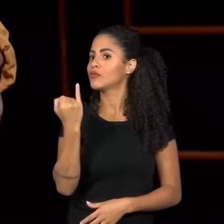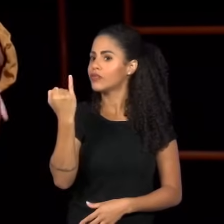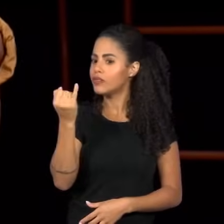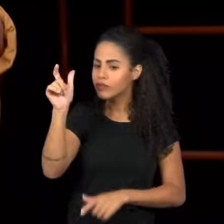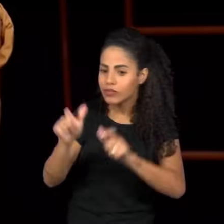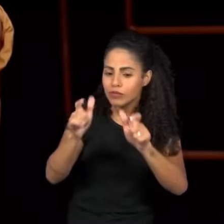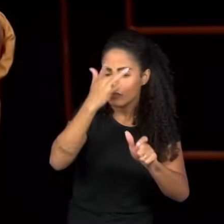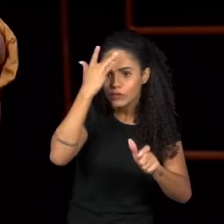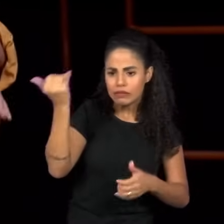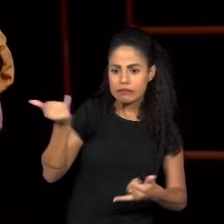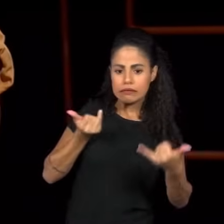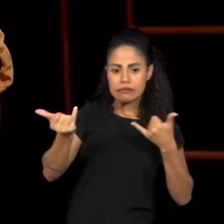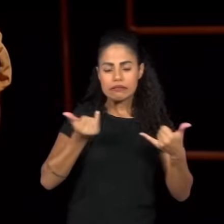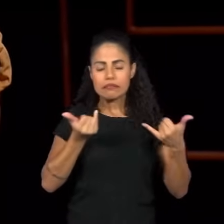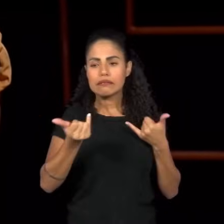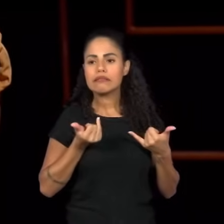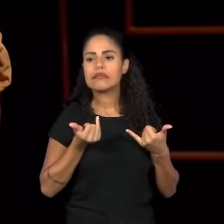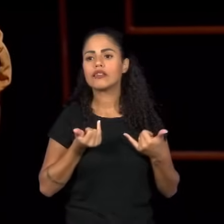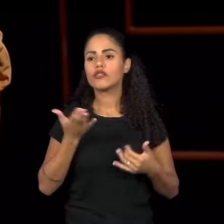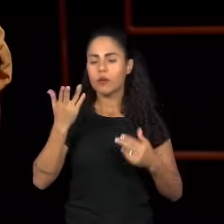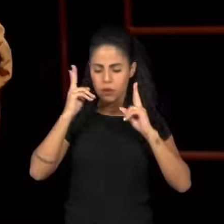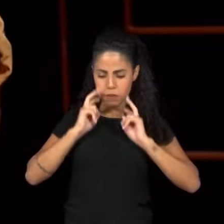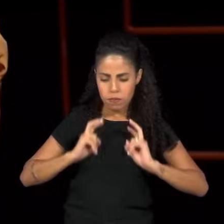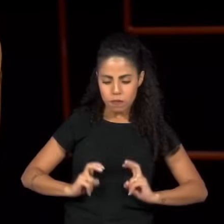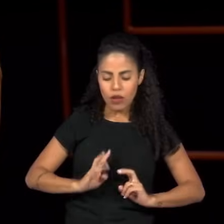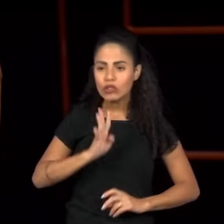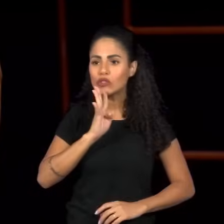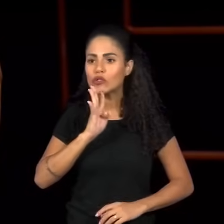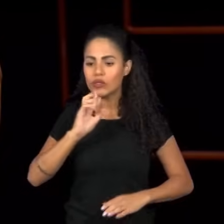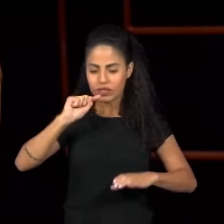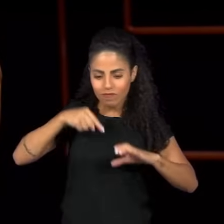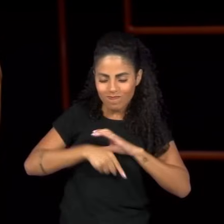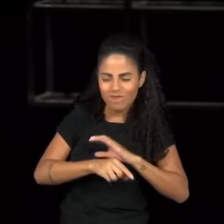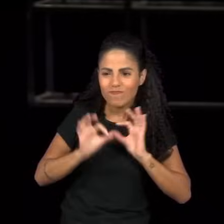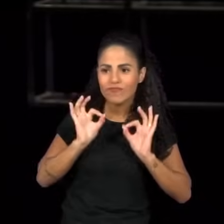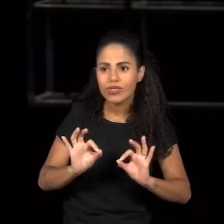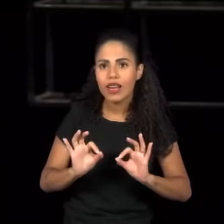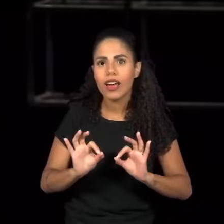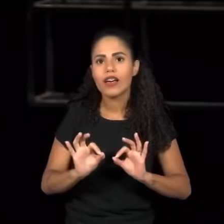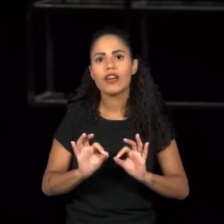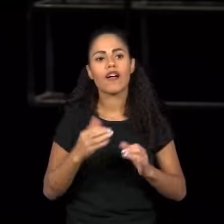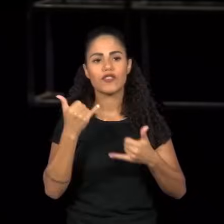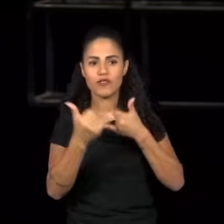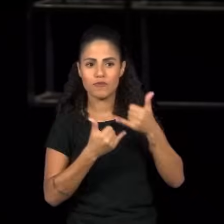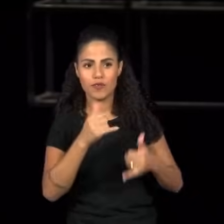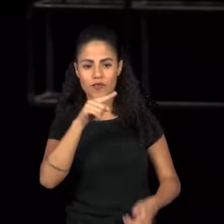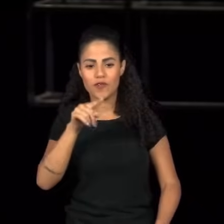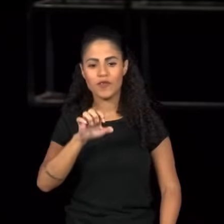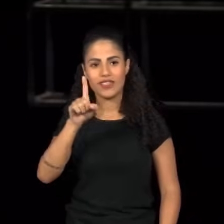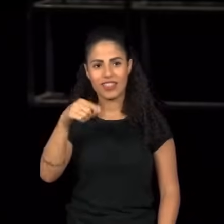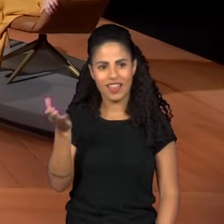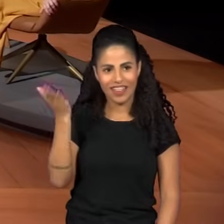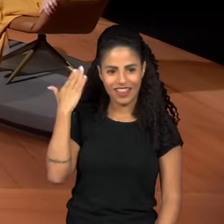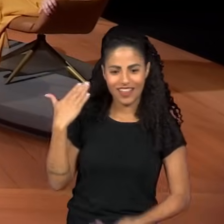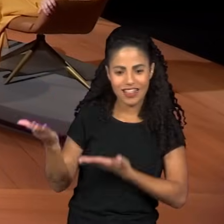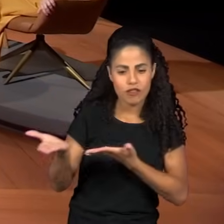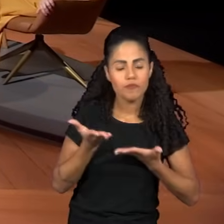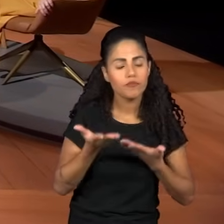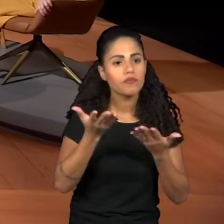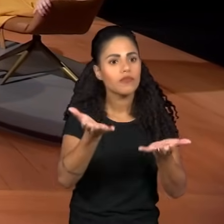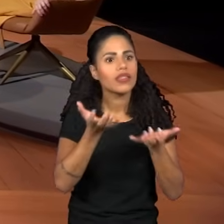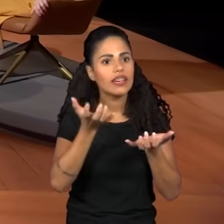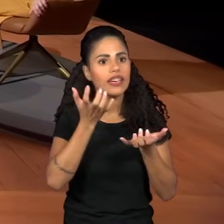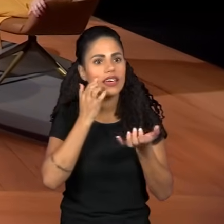elas se conhecerem melhor. Fantástico. A gente brincou aqui com o Zé, quando ele esteve no Persona, que a gente tinha vontade de se consultar